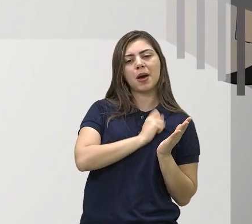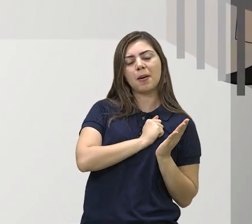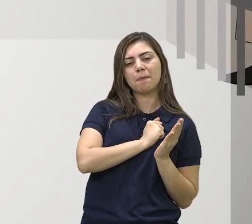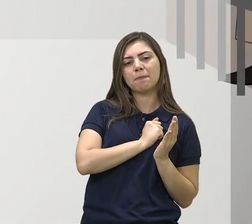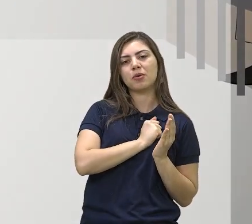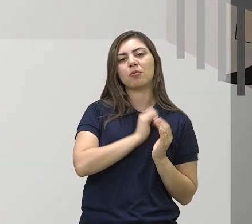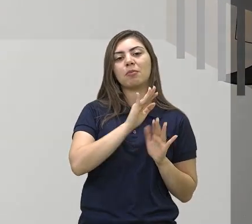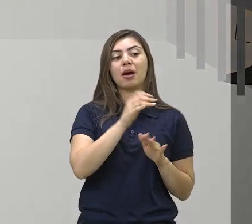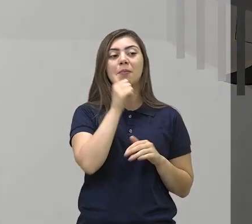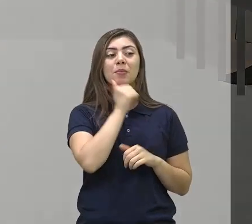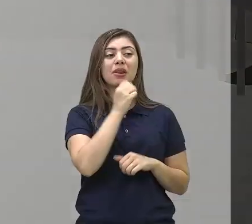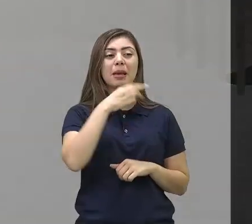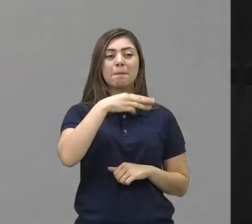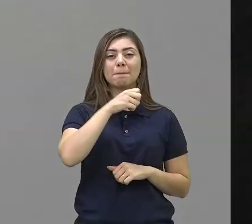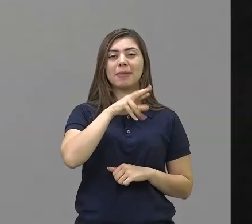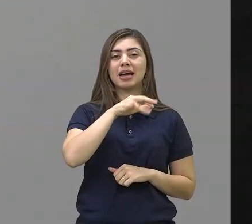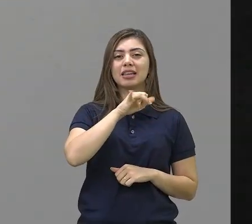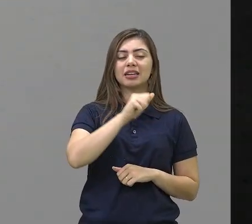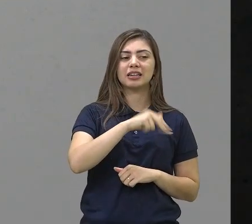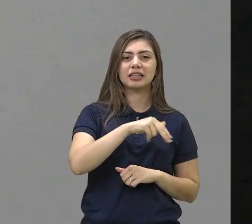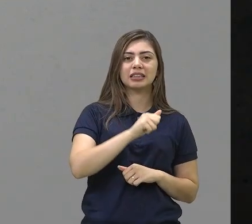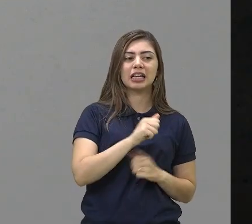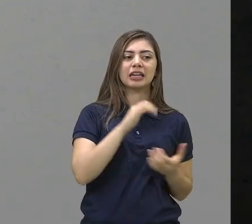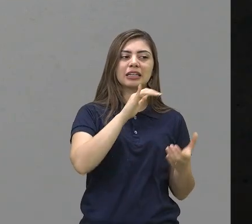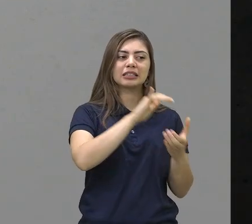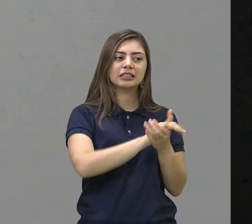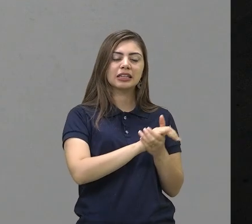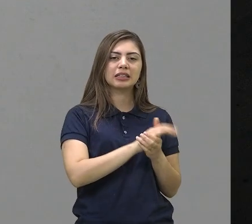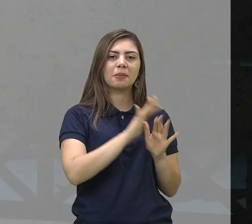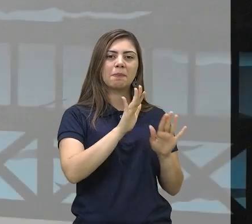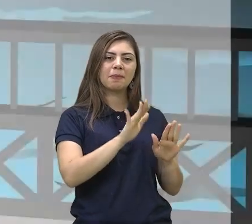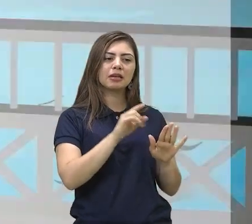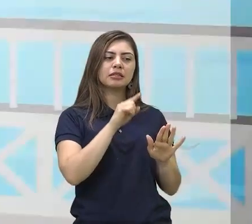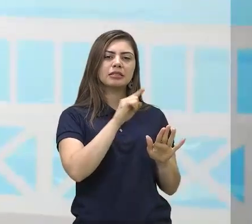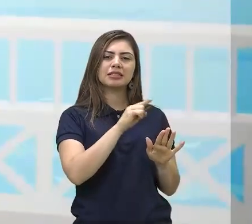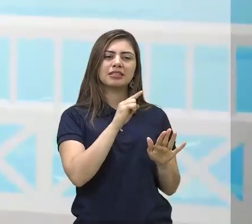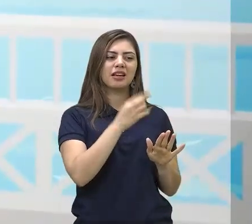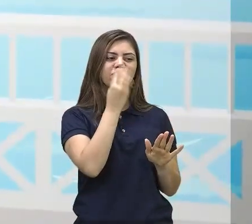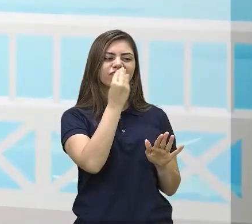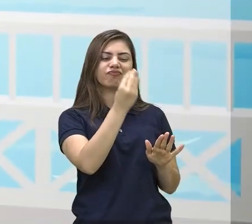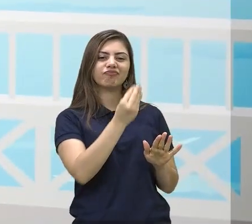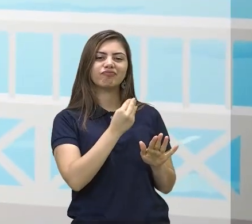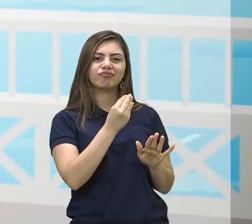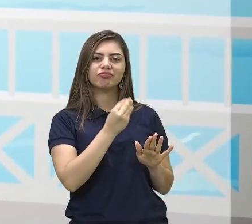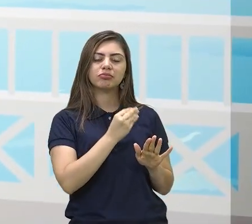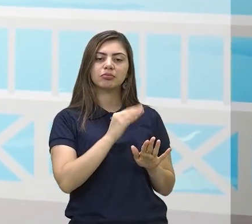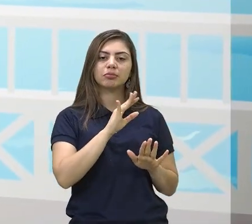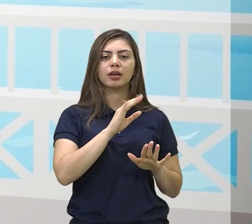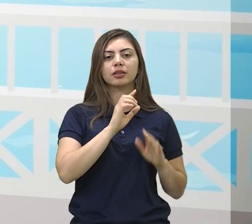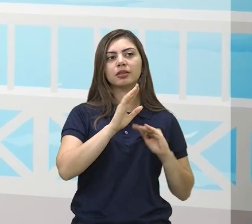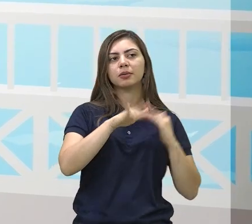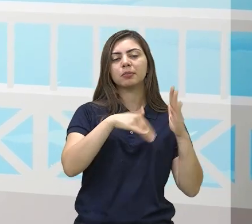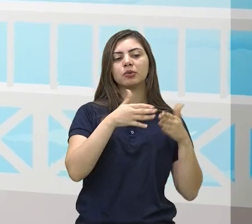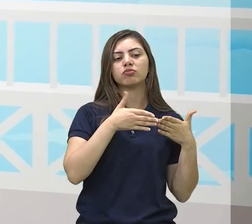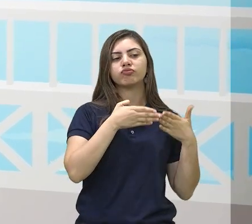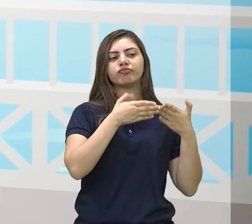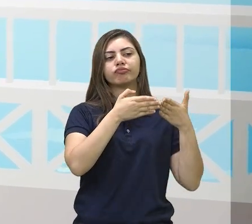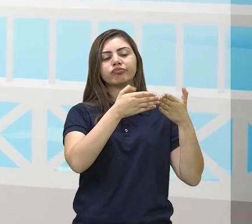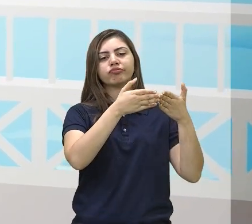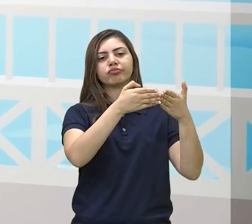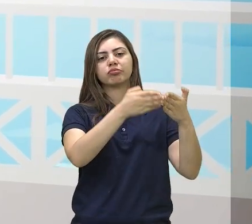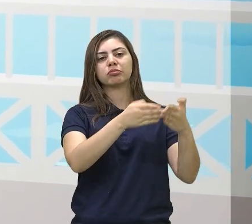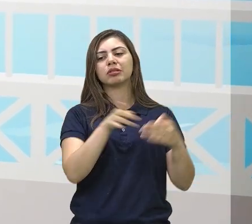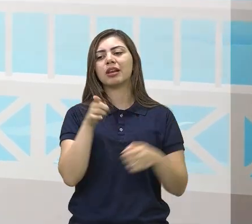lado, esquecida, mas fiel. Quando o navio parte levando Simão, Teresa já não